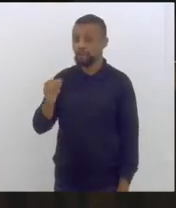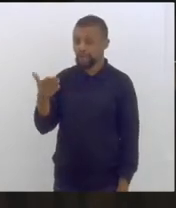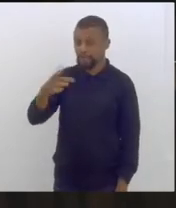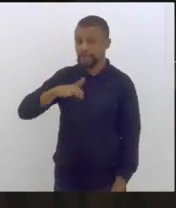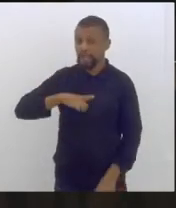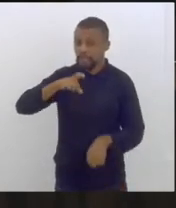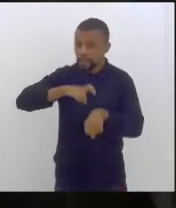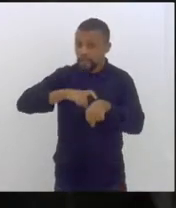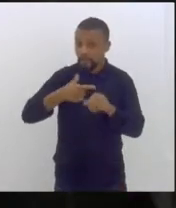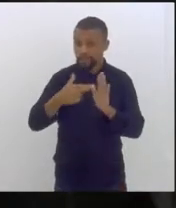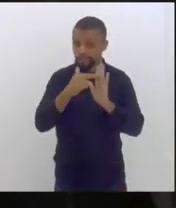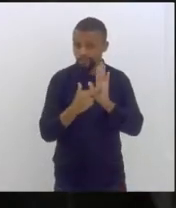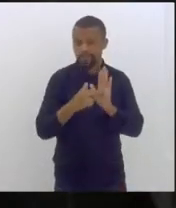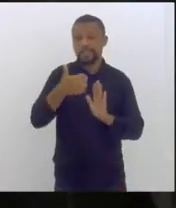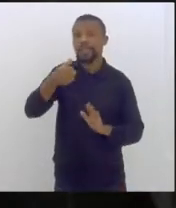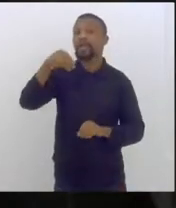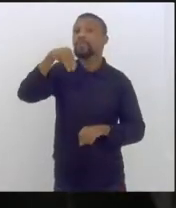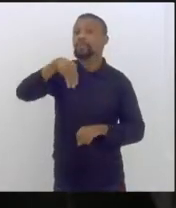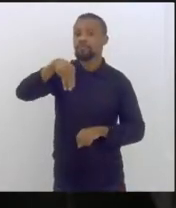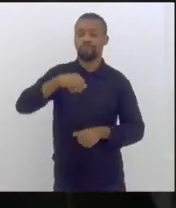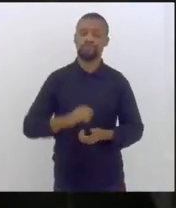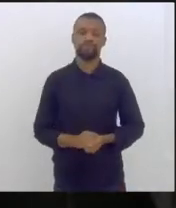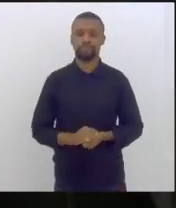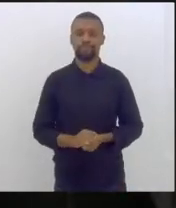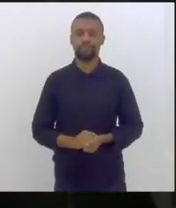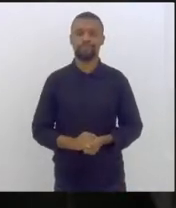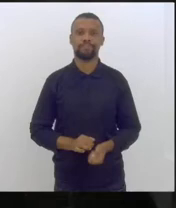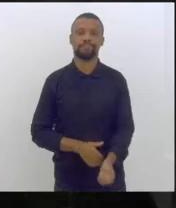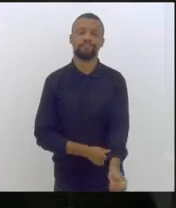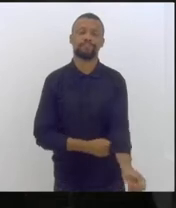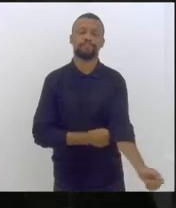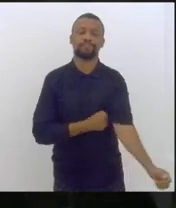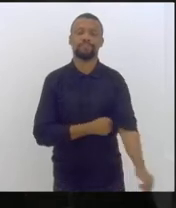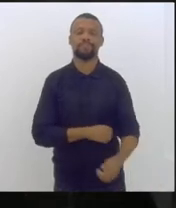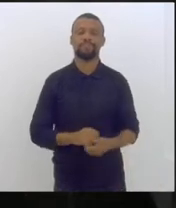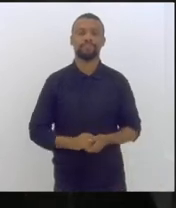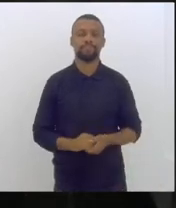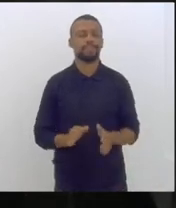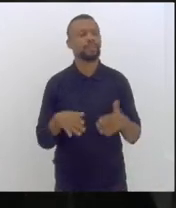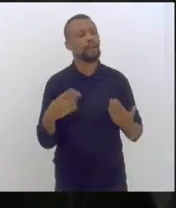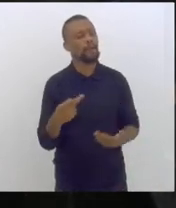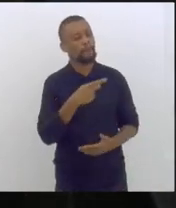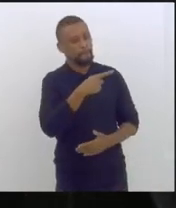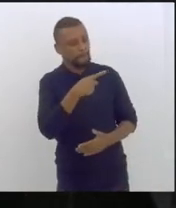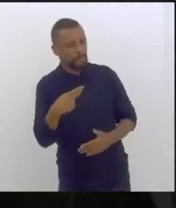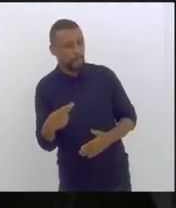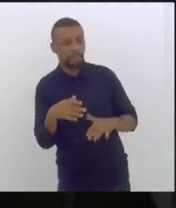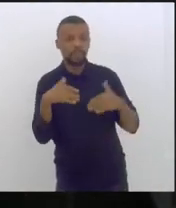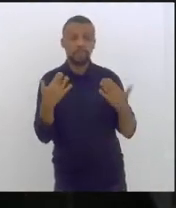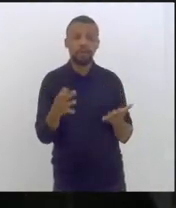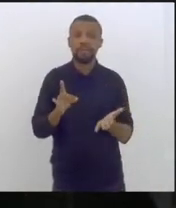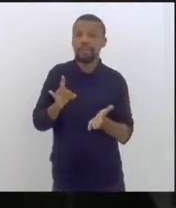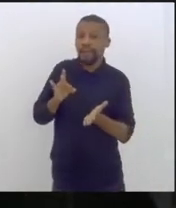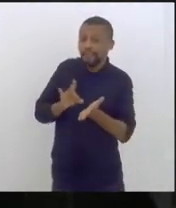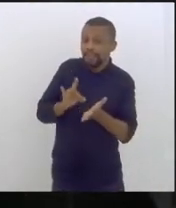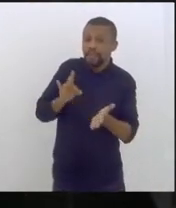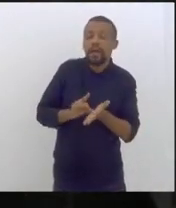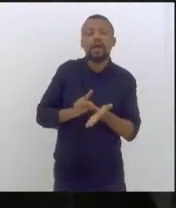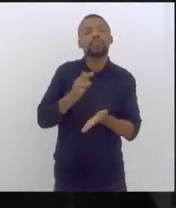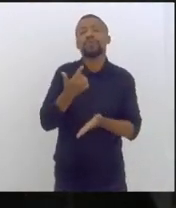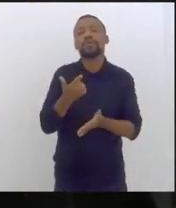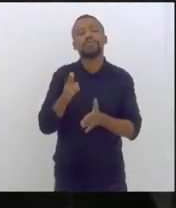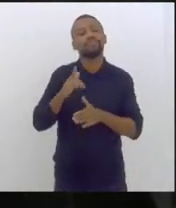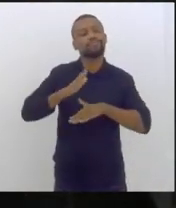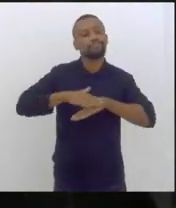regimental senhora Presidente na verdade e eu ia aqui